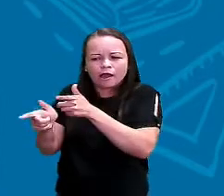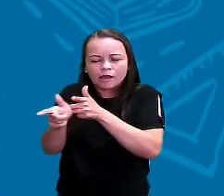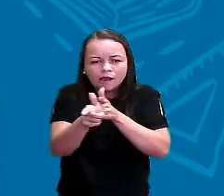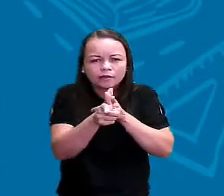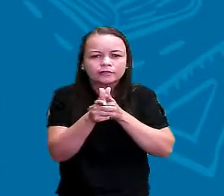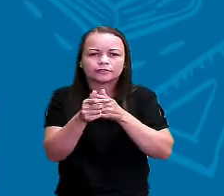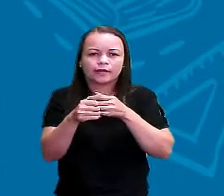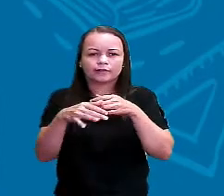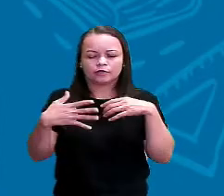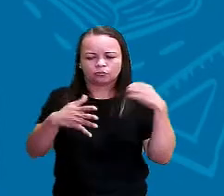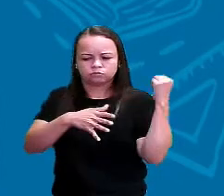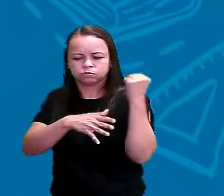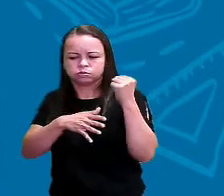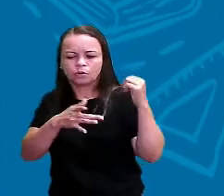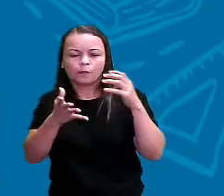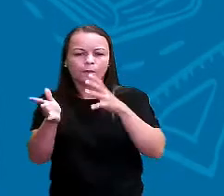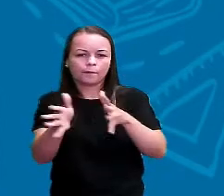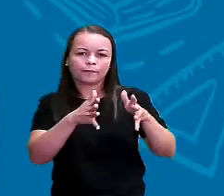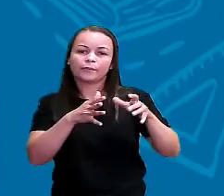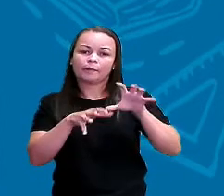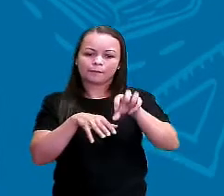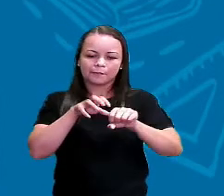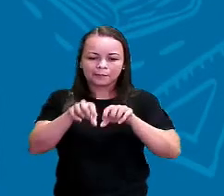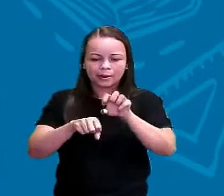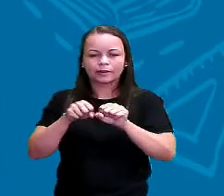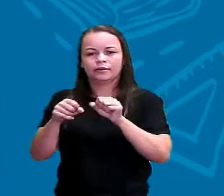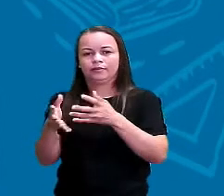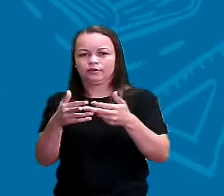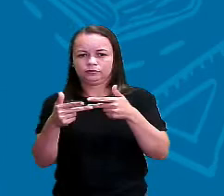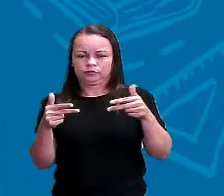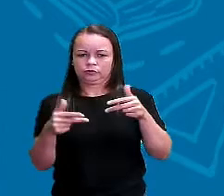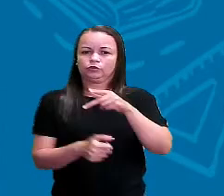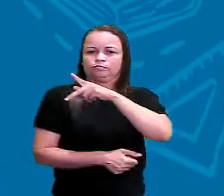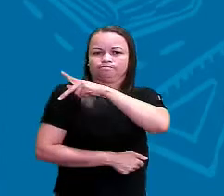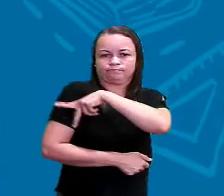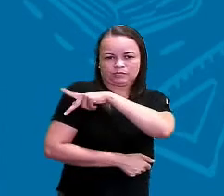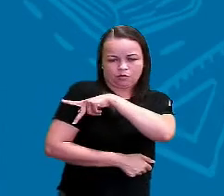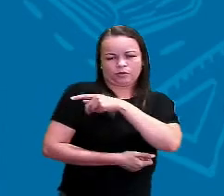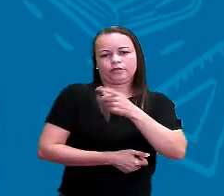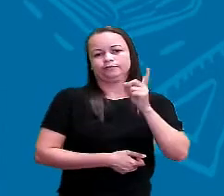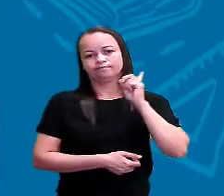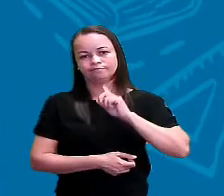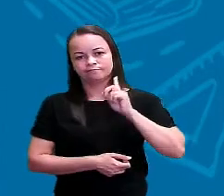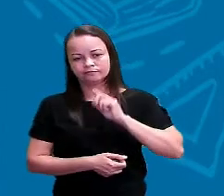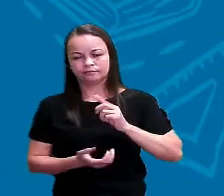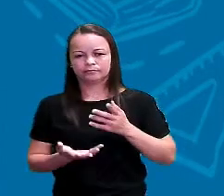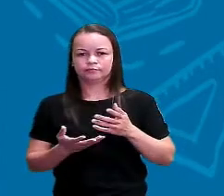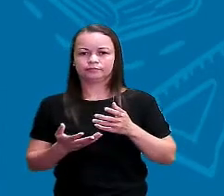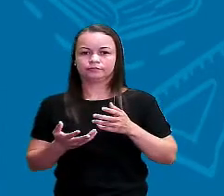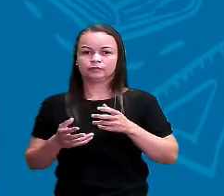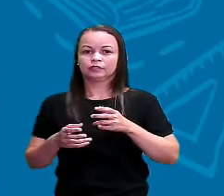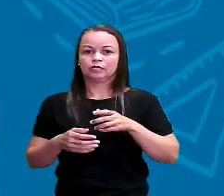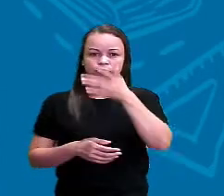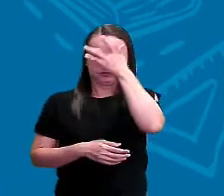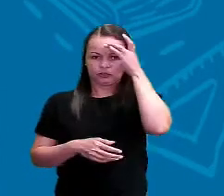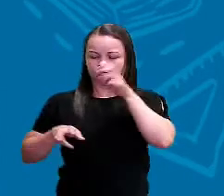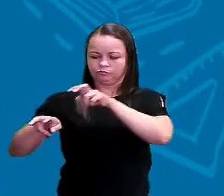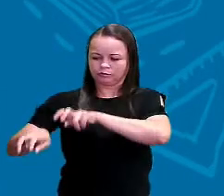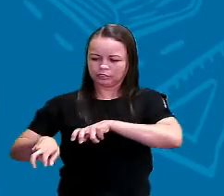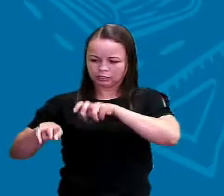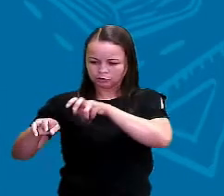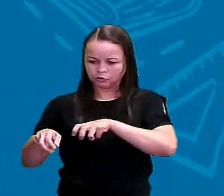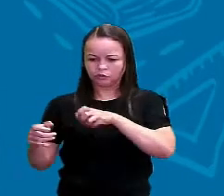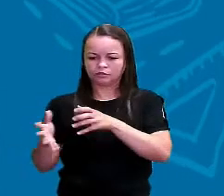brasileiros, destacamos os caçadores e coletores do Piauí e de Minas Gerais, os agricultores da Ilha de Marajó e